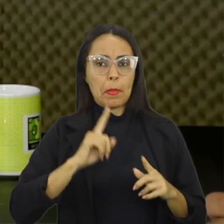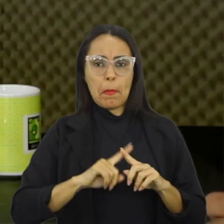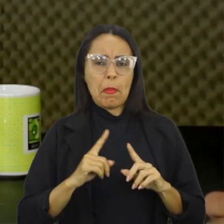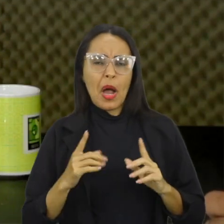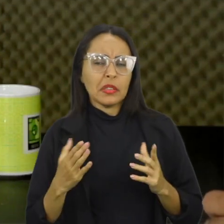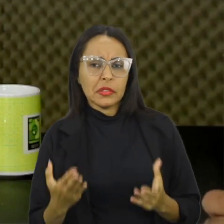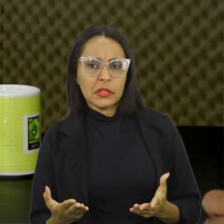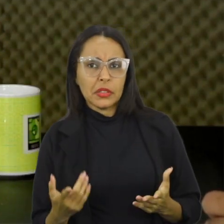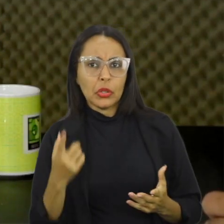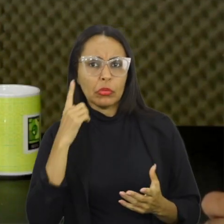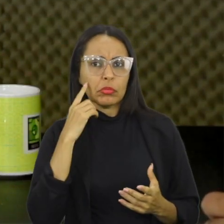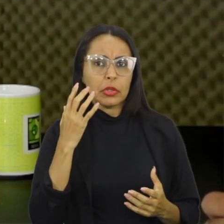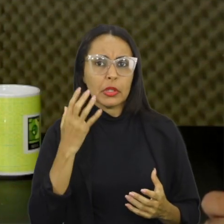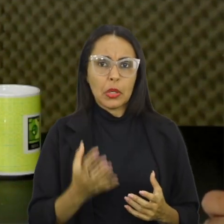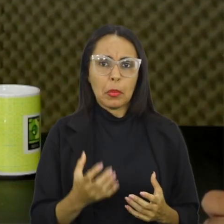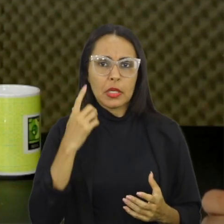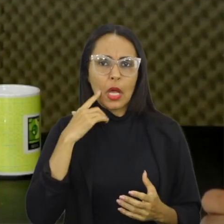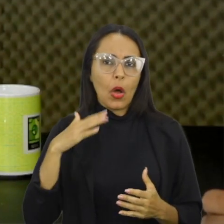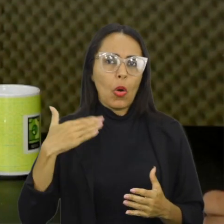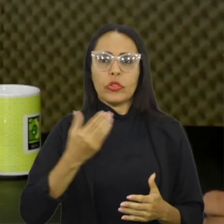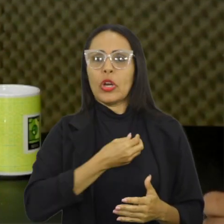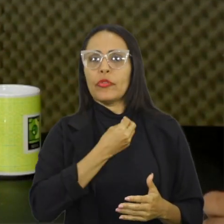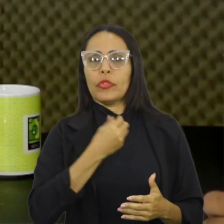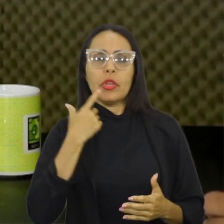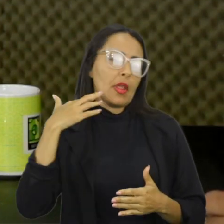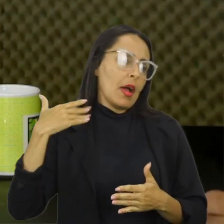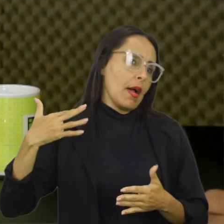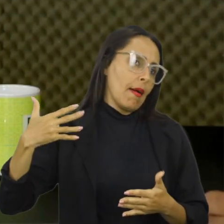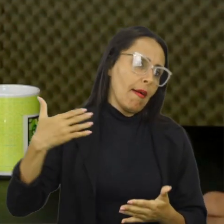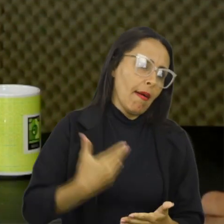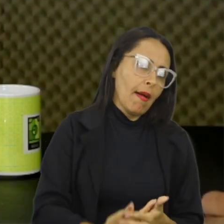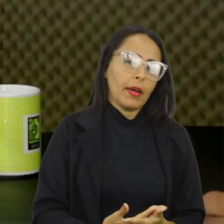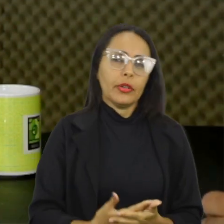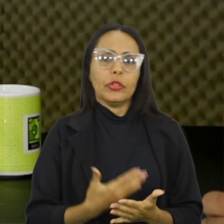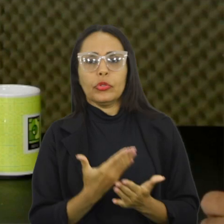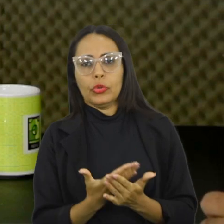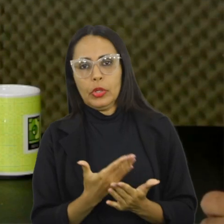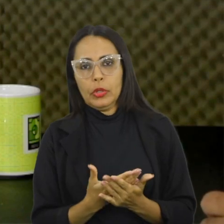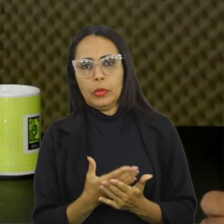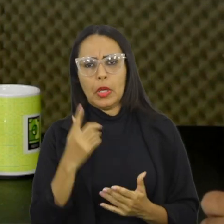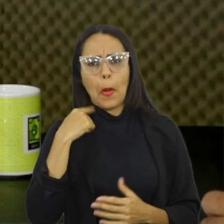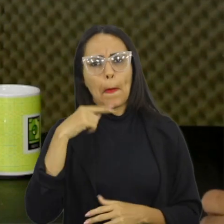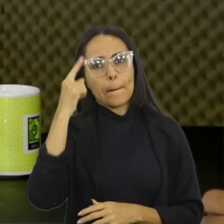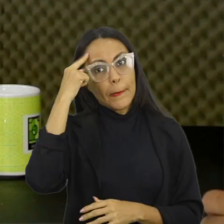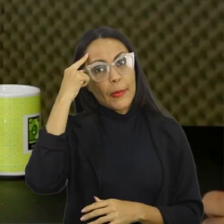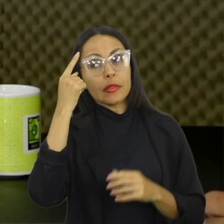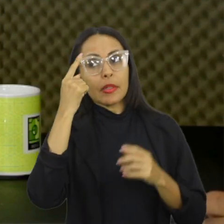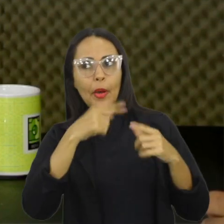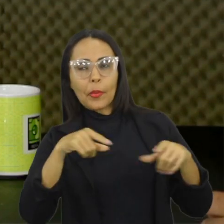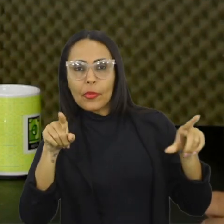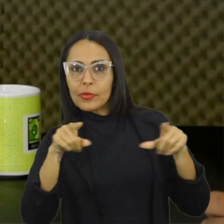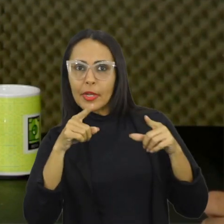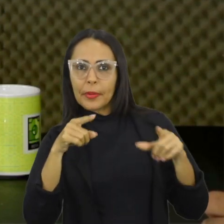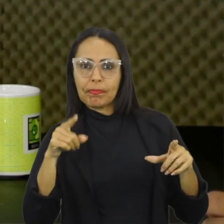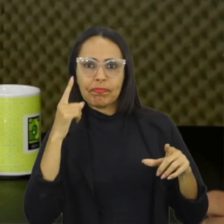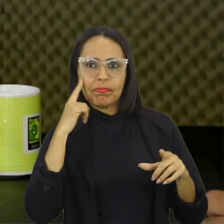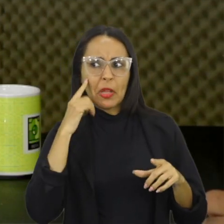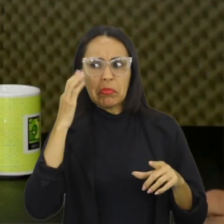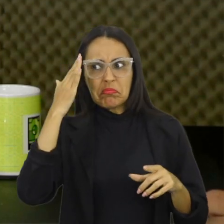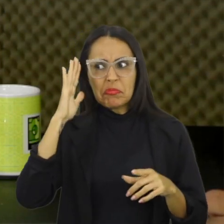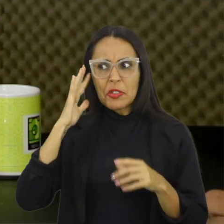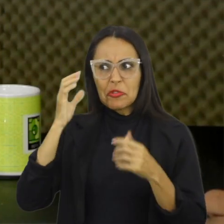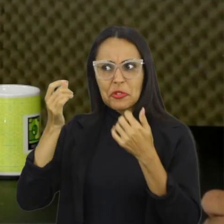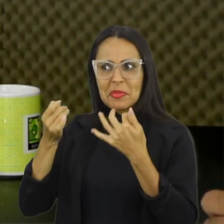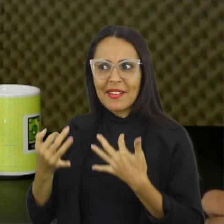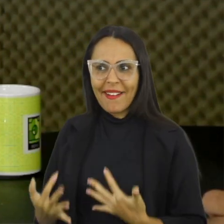assim, que eu quero passar o resto da minha vida fazendo isso. Aí eu realmente pensei na música. Eu não sei explicar para você